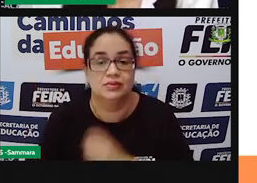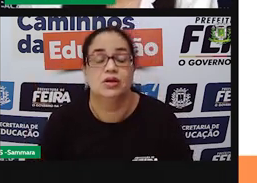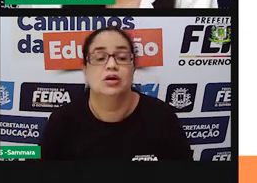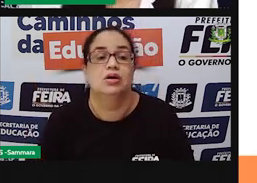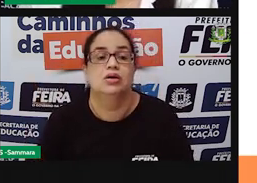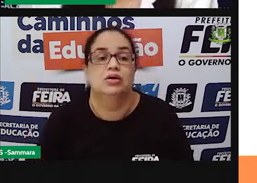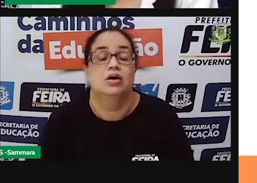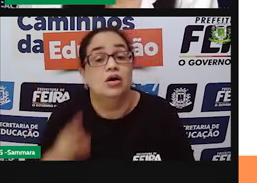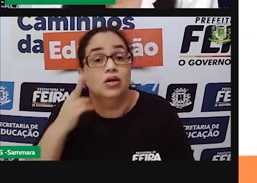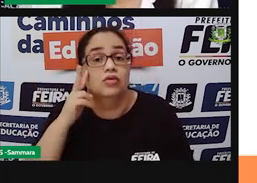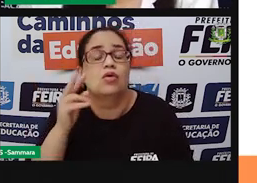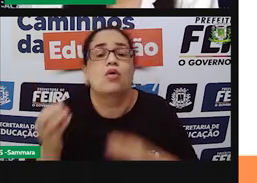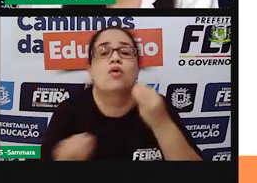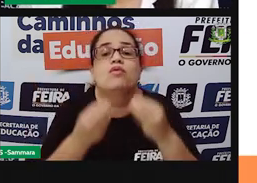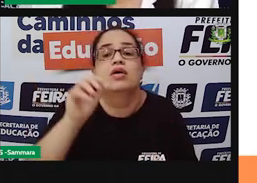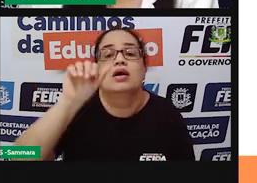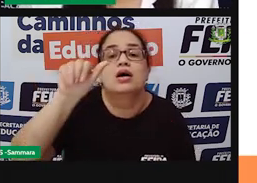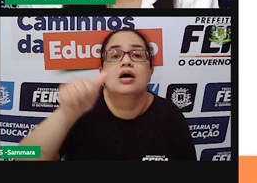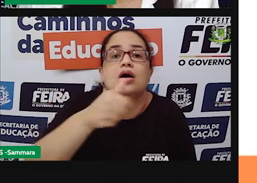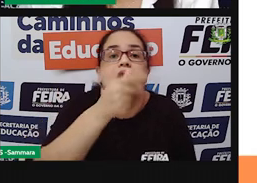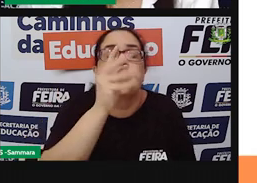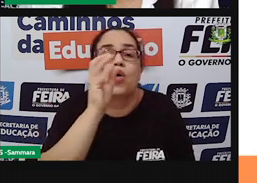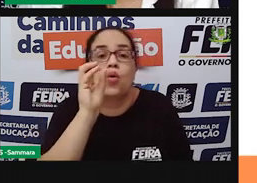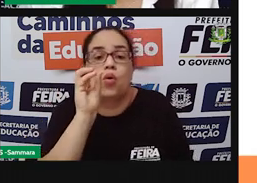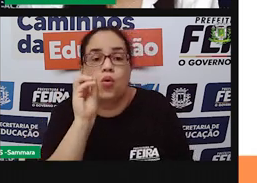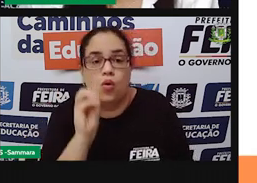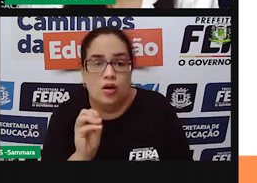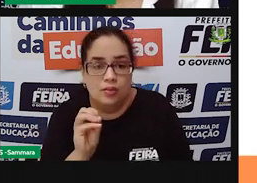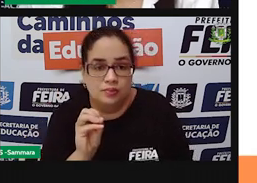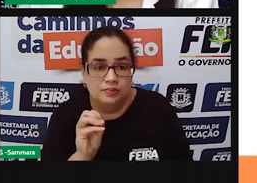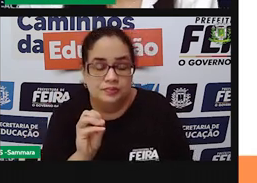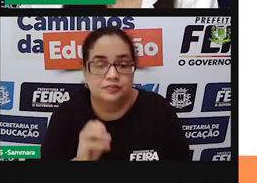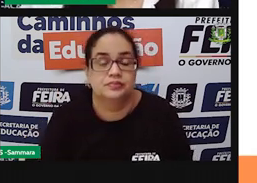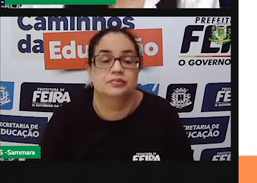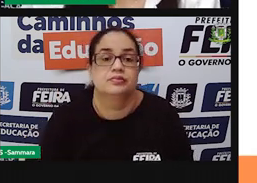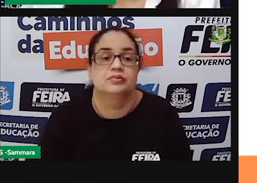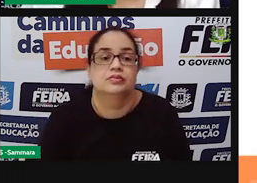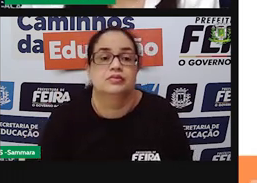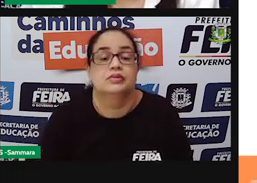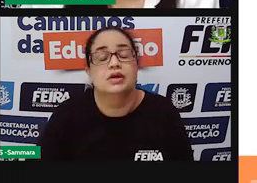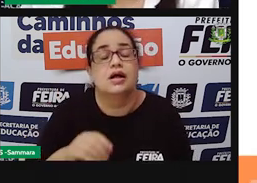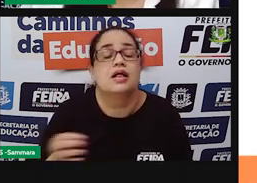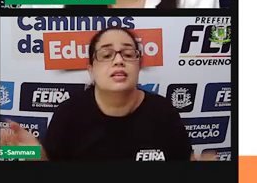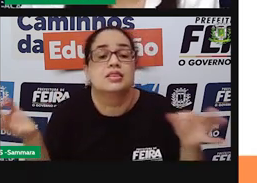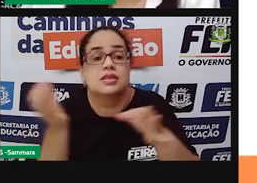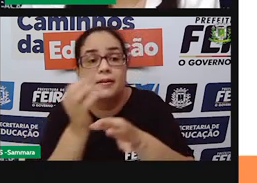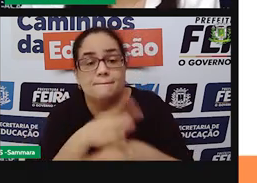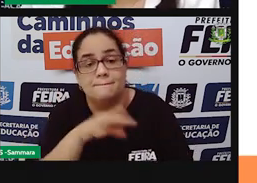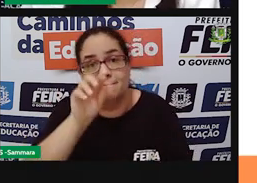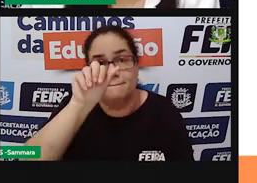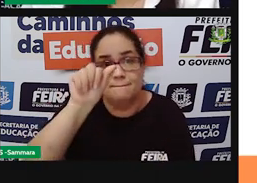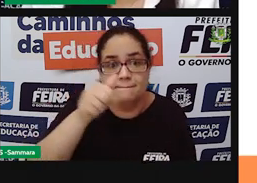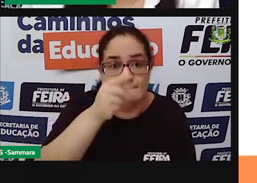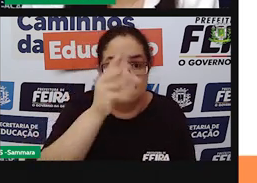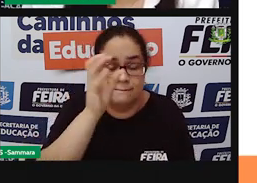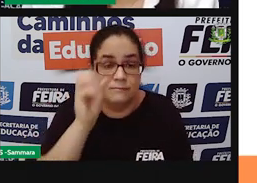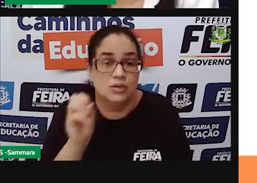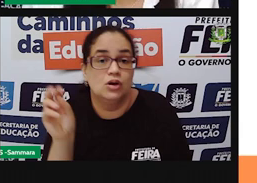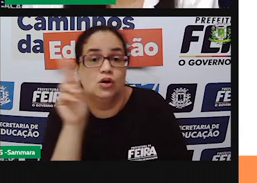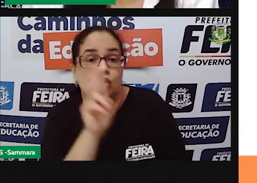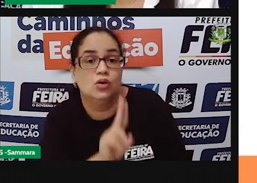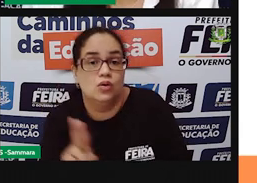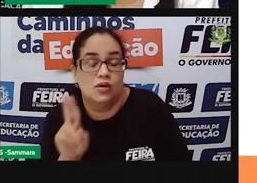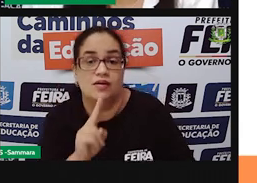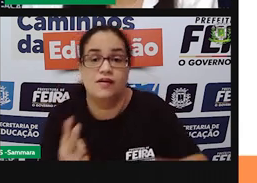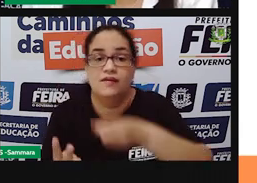Agora a gente vai ver o ão, né? O A com o tio e o O. A terminação ão, ela é usada em